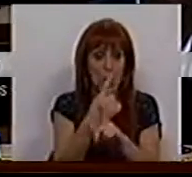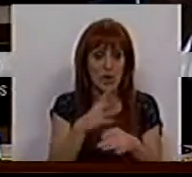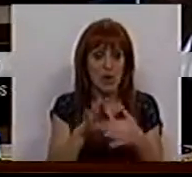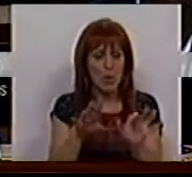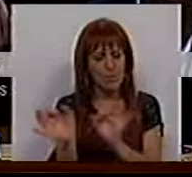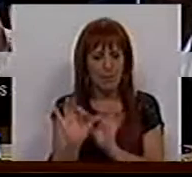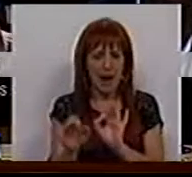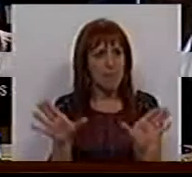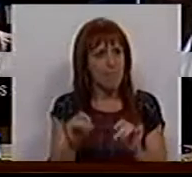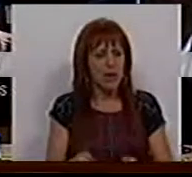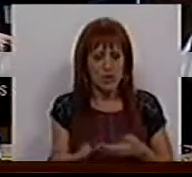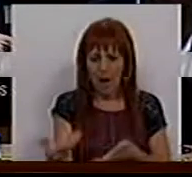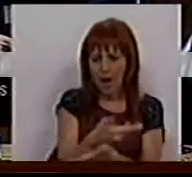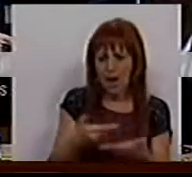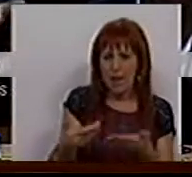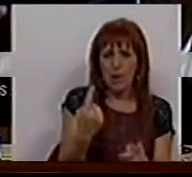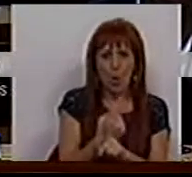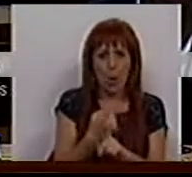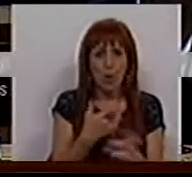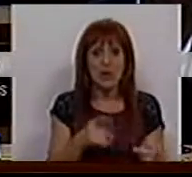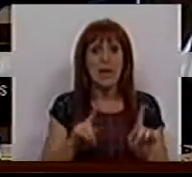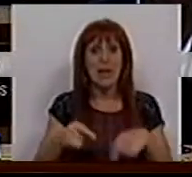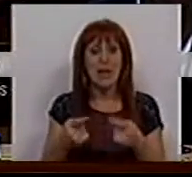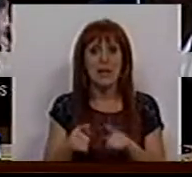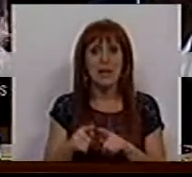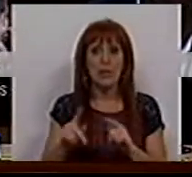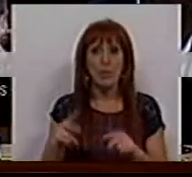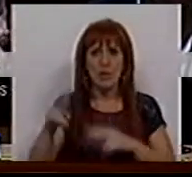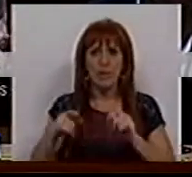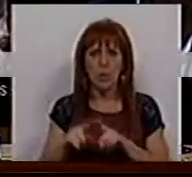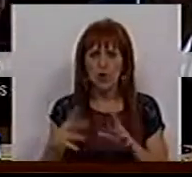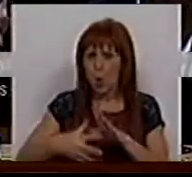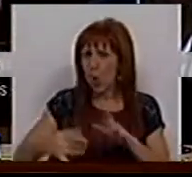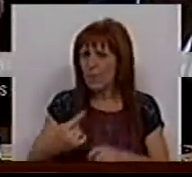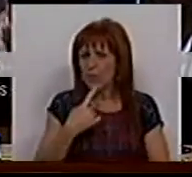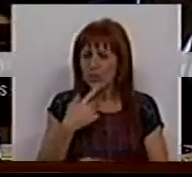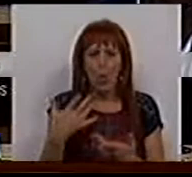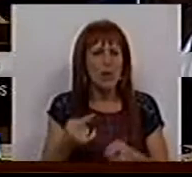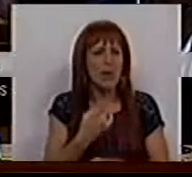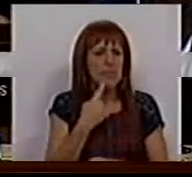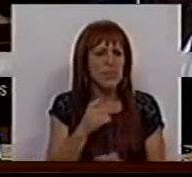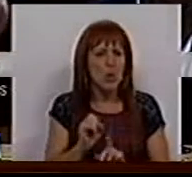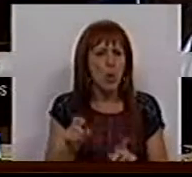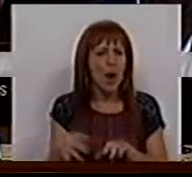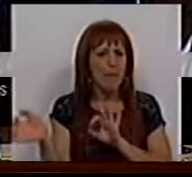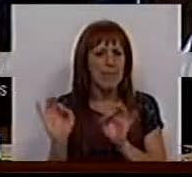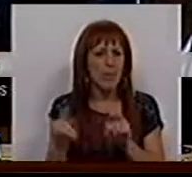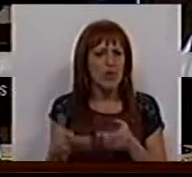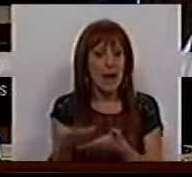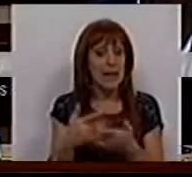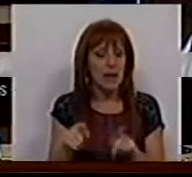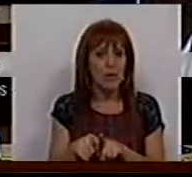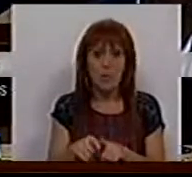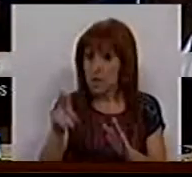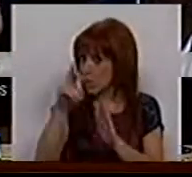para estar mais preparado para lidar com estas questões e com esta finança altamente complexa, e hoje já percebemos que não está preparado para lidar com